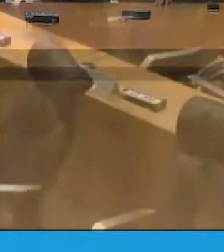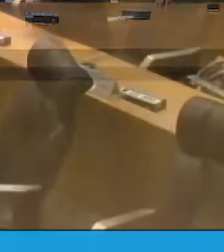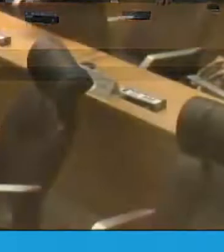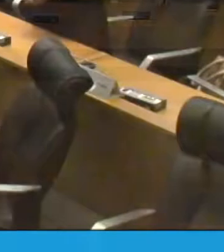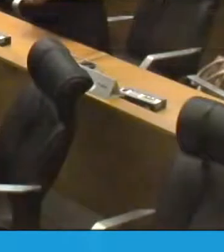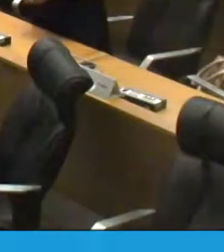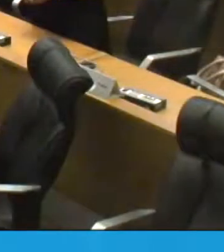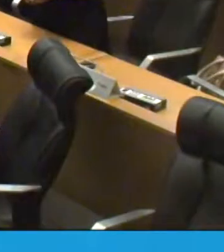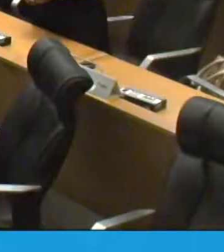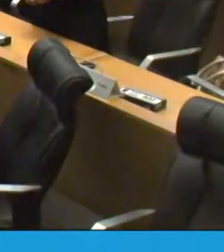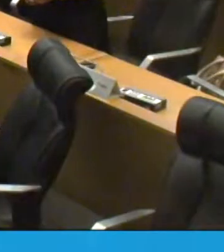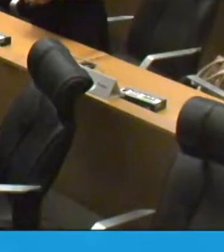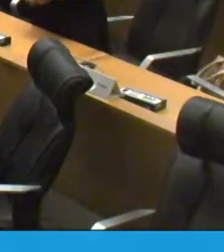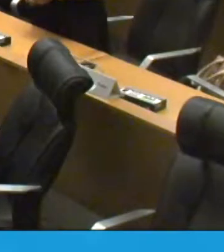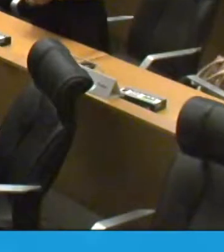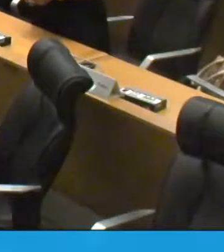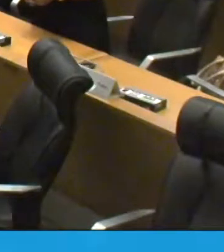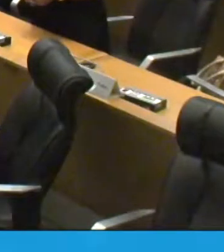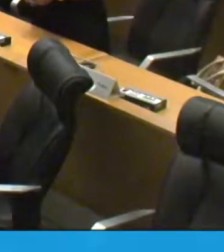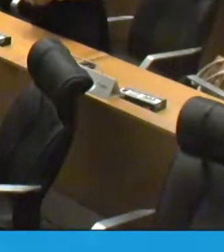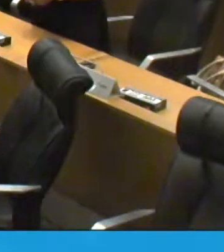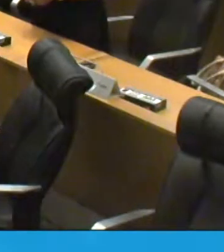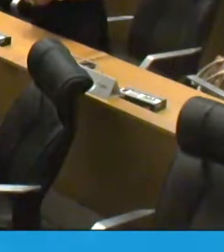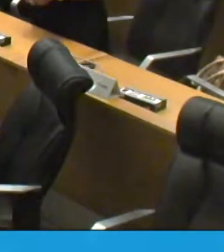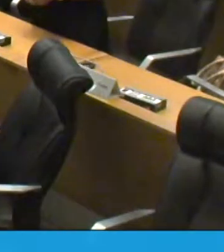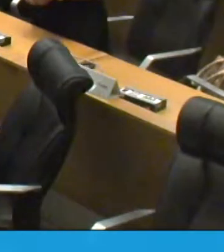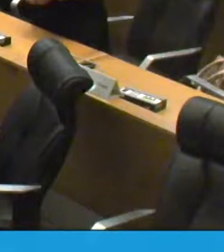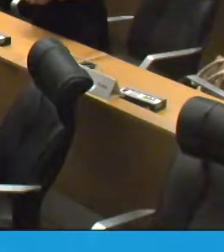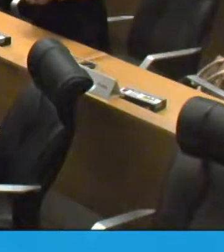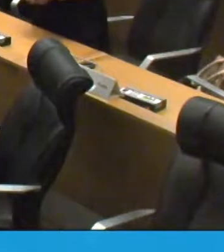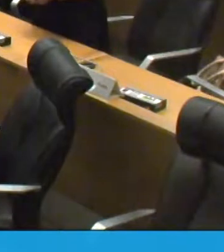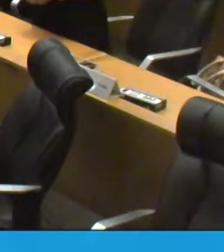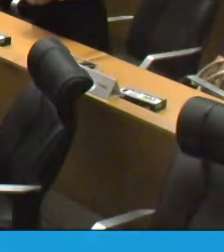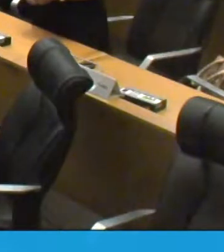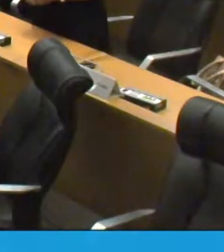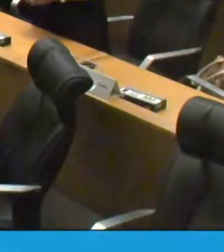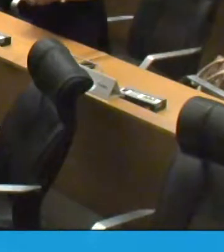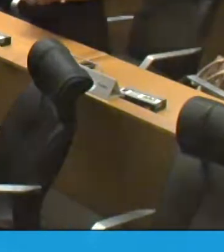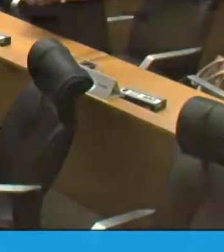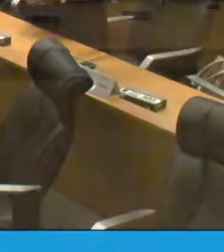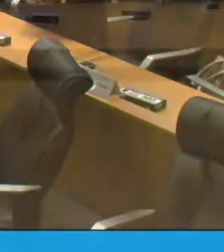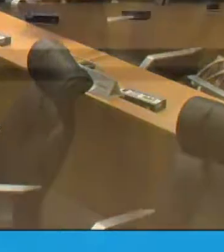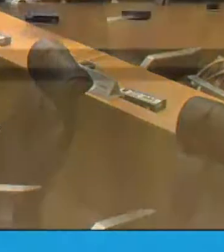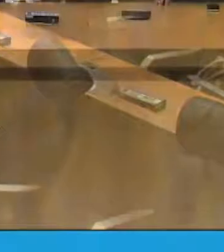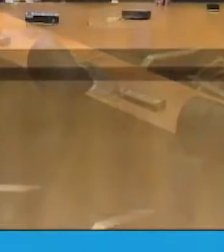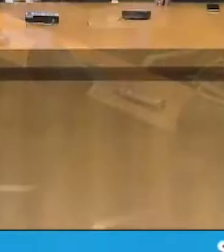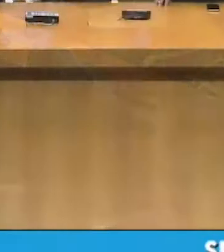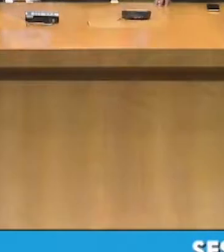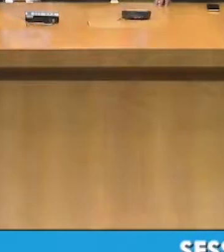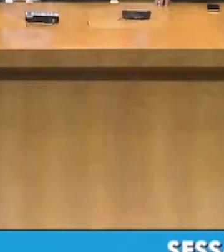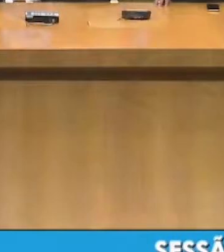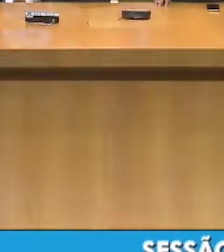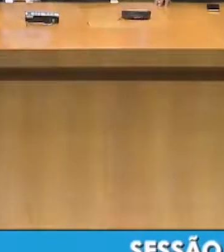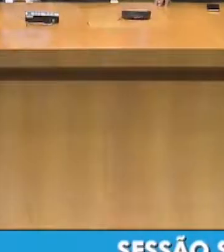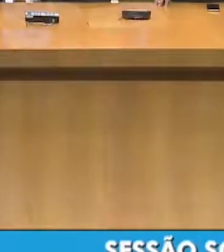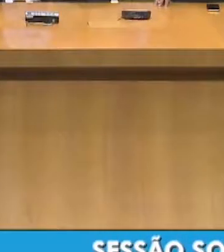Love that tikvah Paterno,